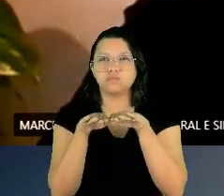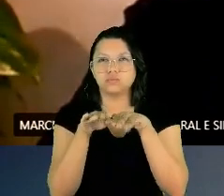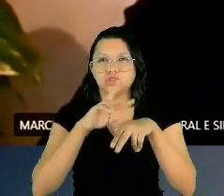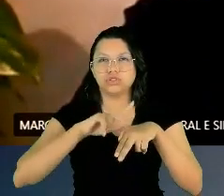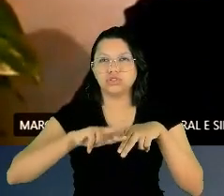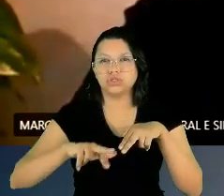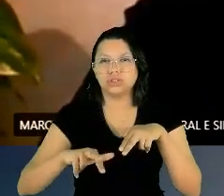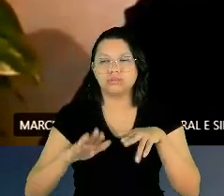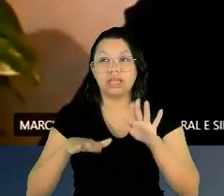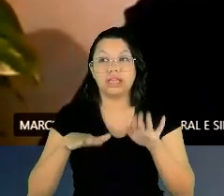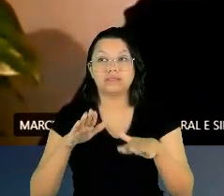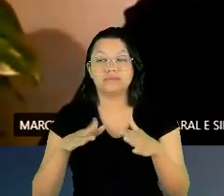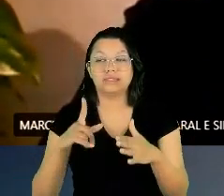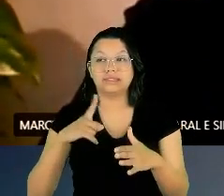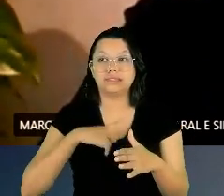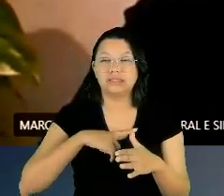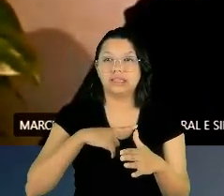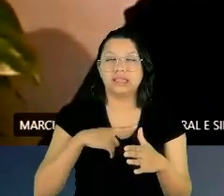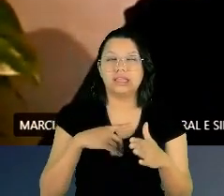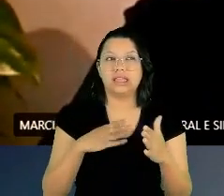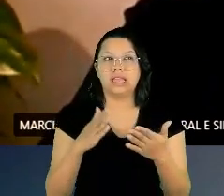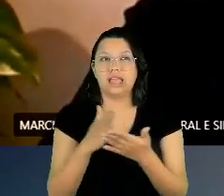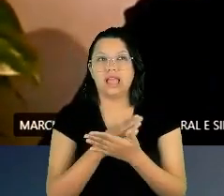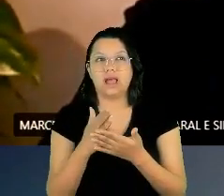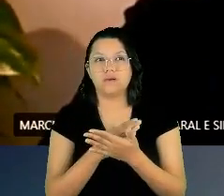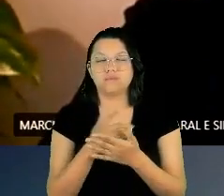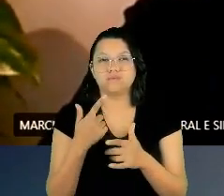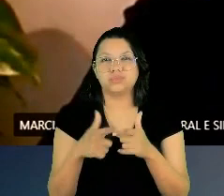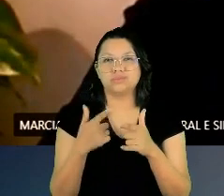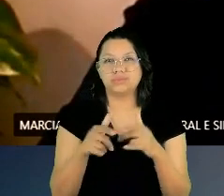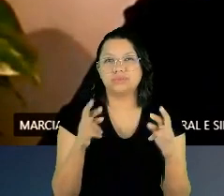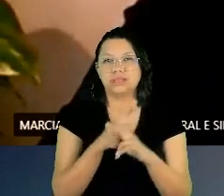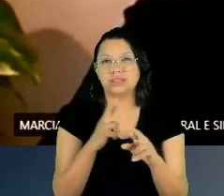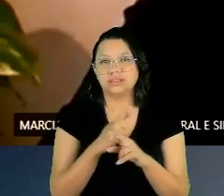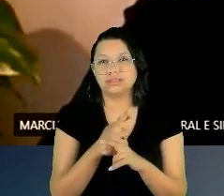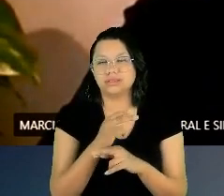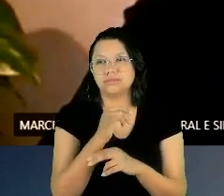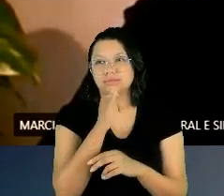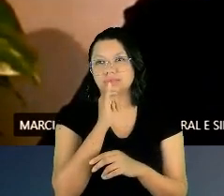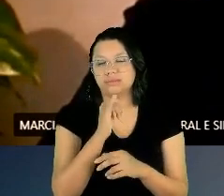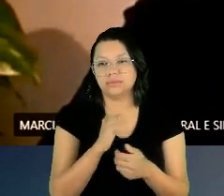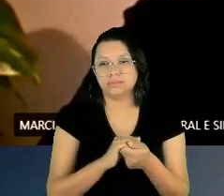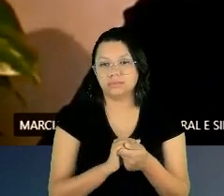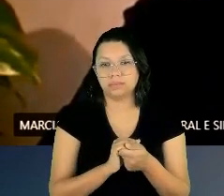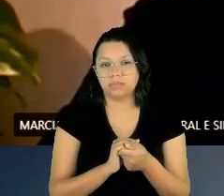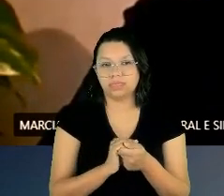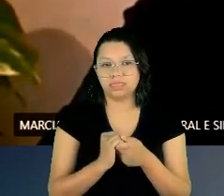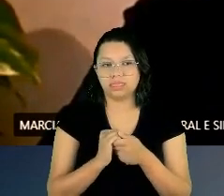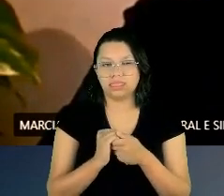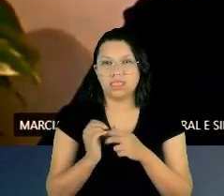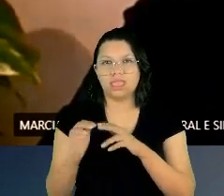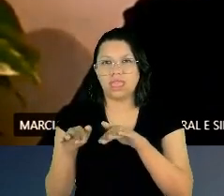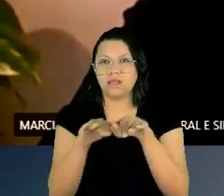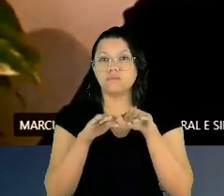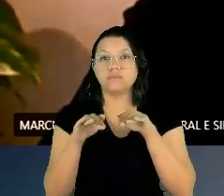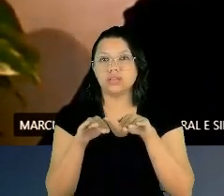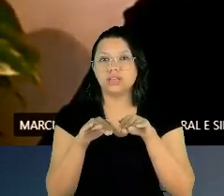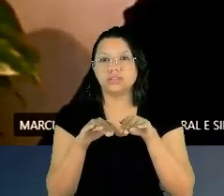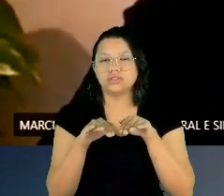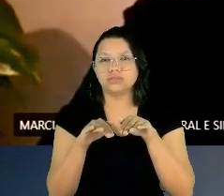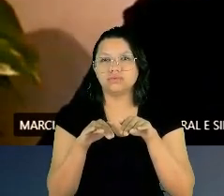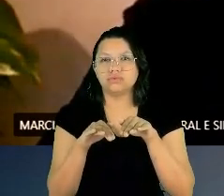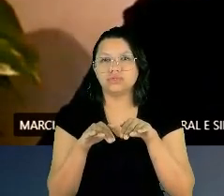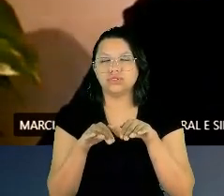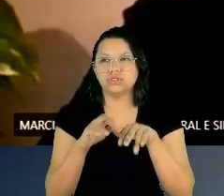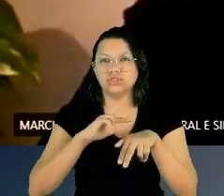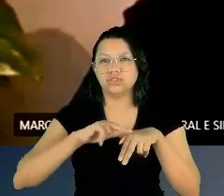a gente às vezes cai numa contradição em alguns momentos, no seguinte sentido: a igualdade de gênero, ela